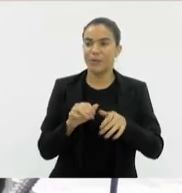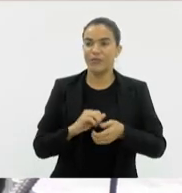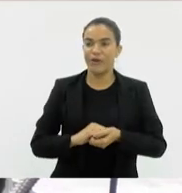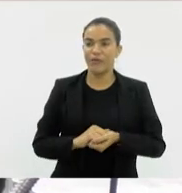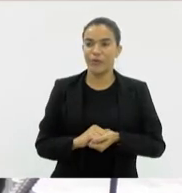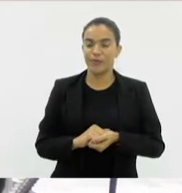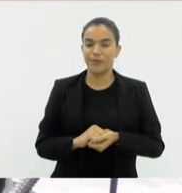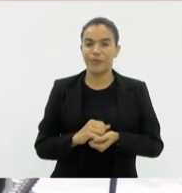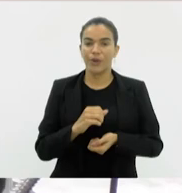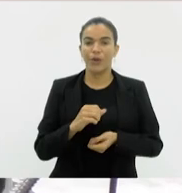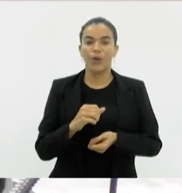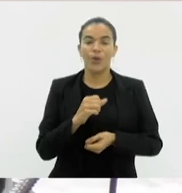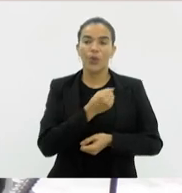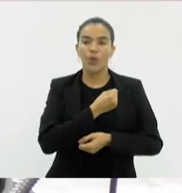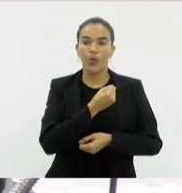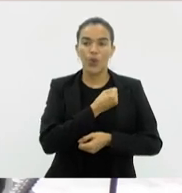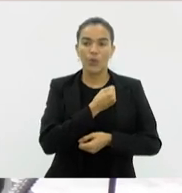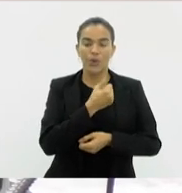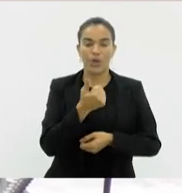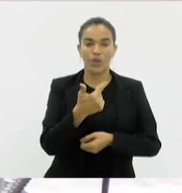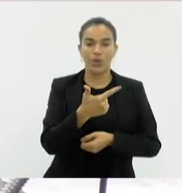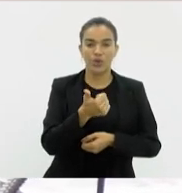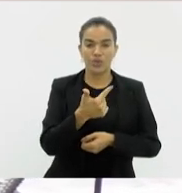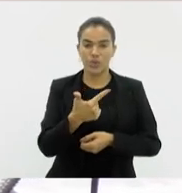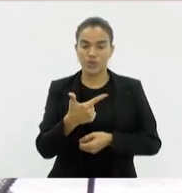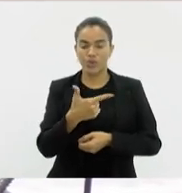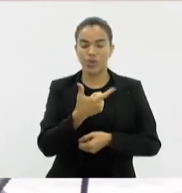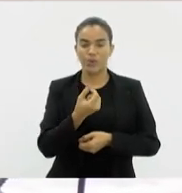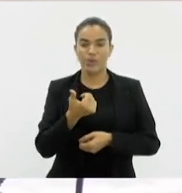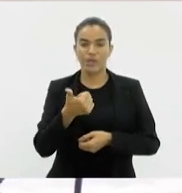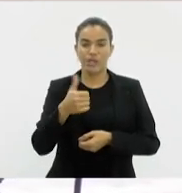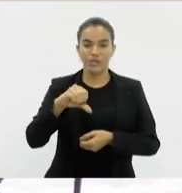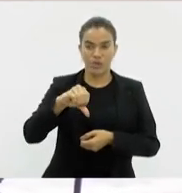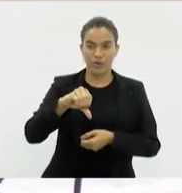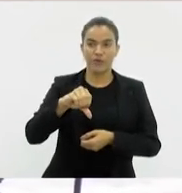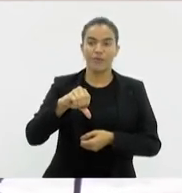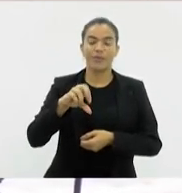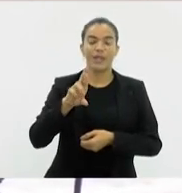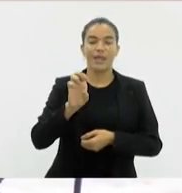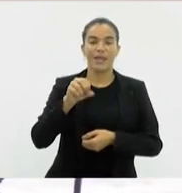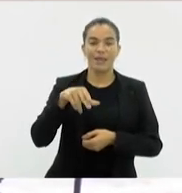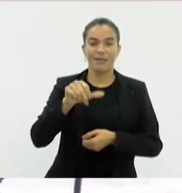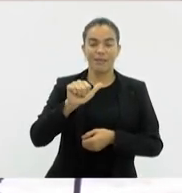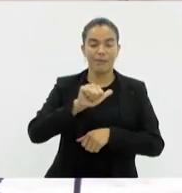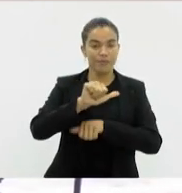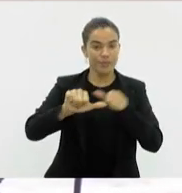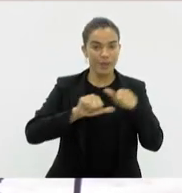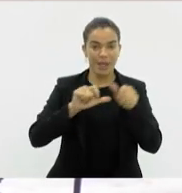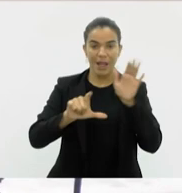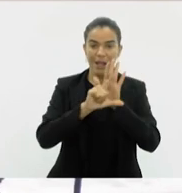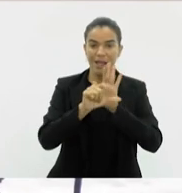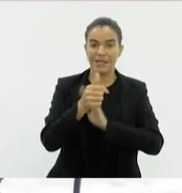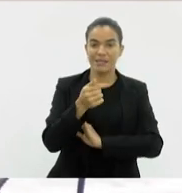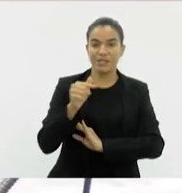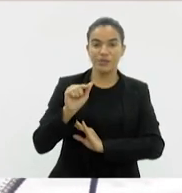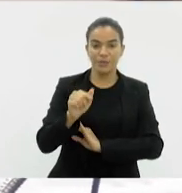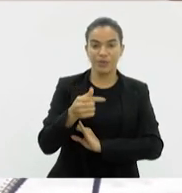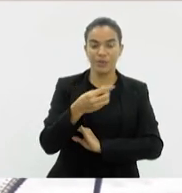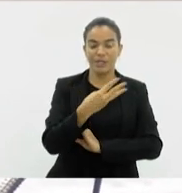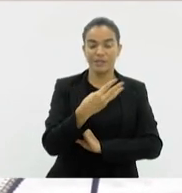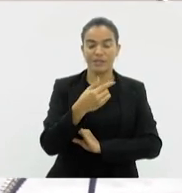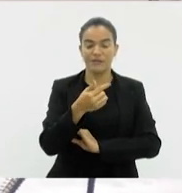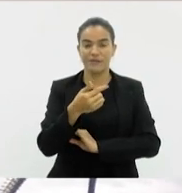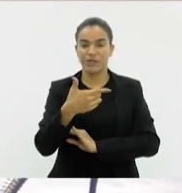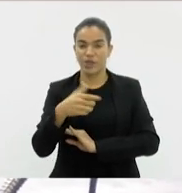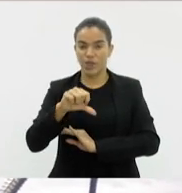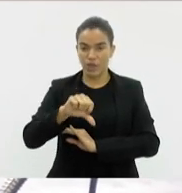Emenda de plenário ao projeto de número 1212/2019, de autoria do deputado Renan Ferreria, que altera a lei 7.329, de